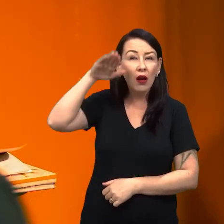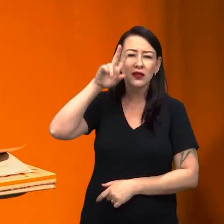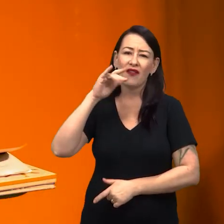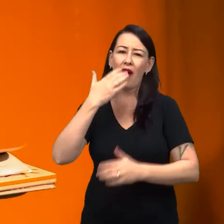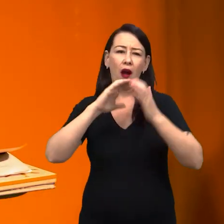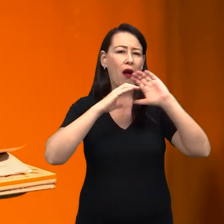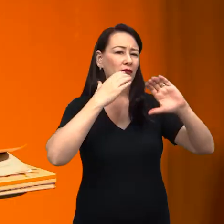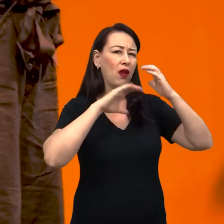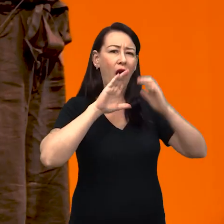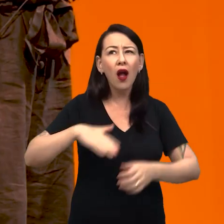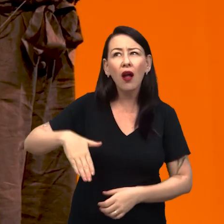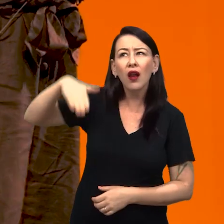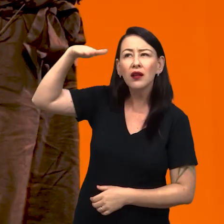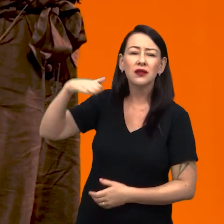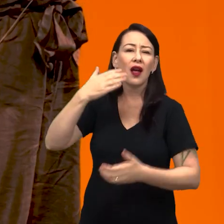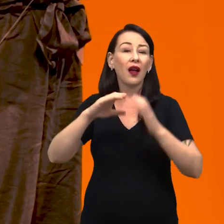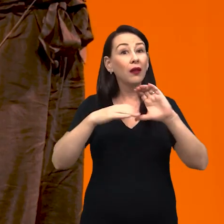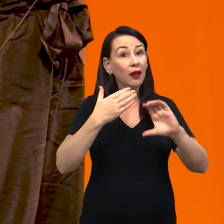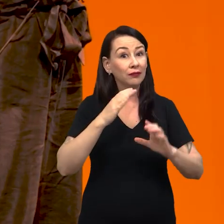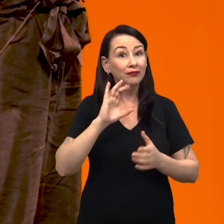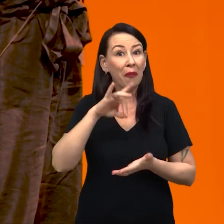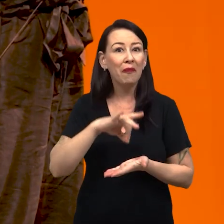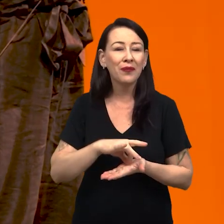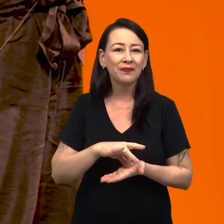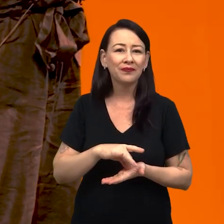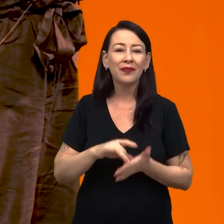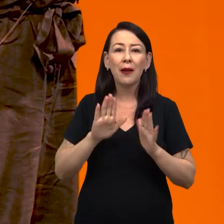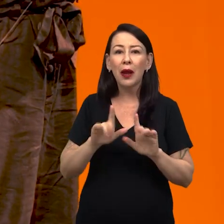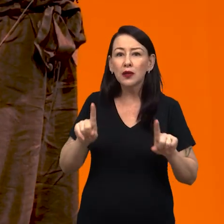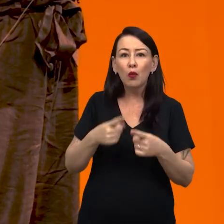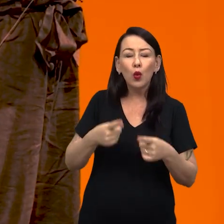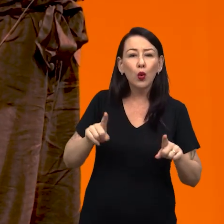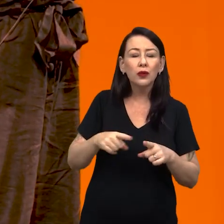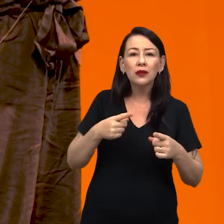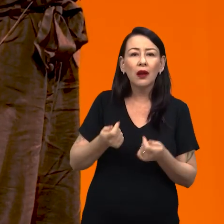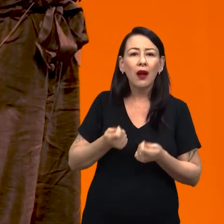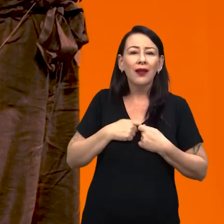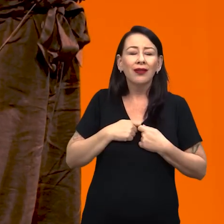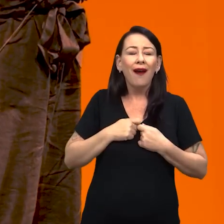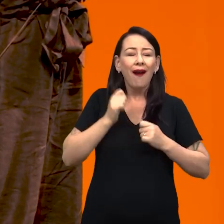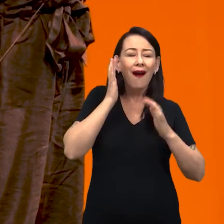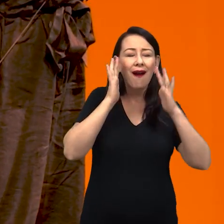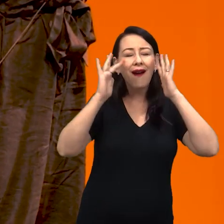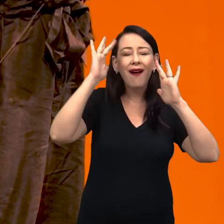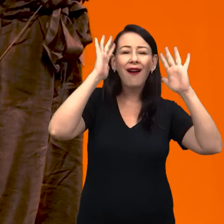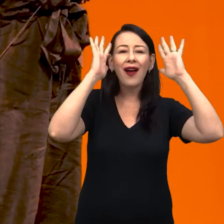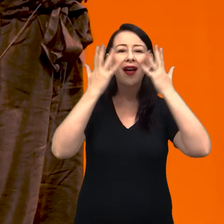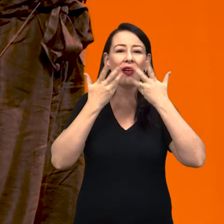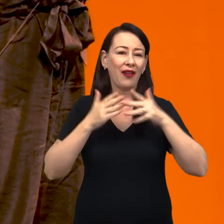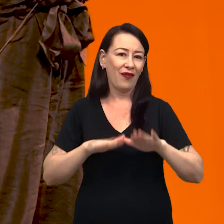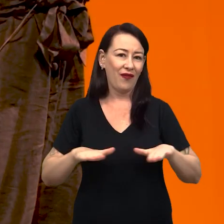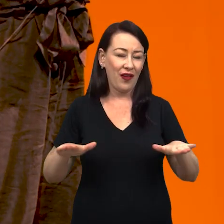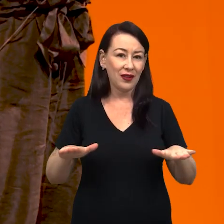ser cantora. E de fato, eu comecei a cantar, mas a música me levou para um lugar que foi a infância.